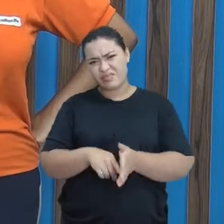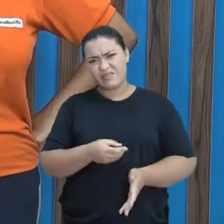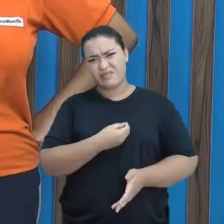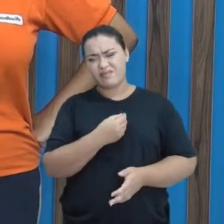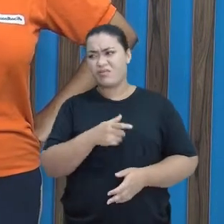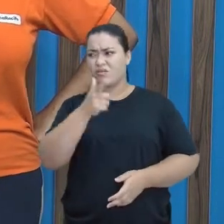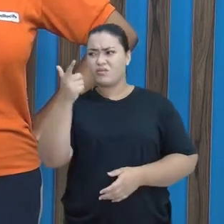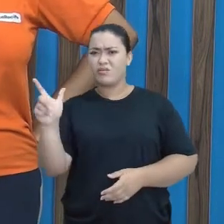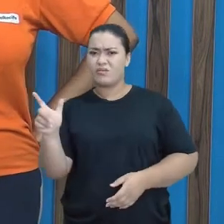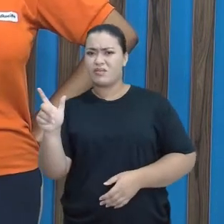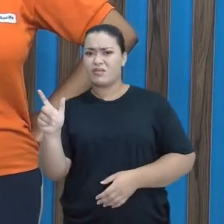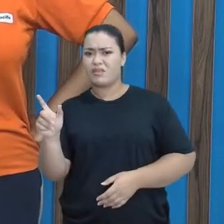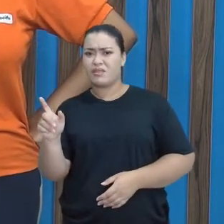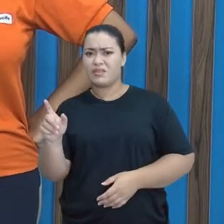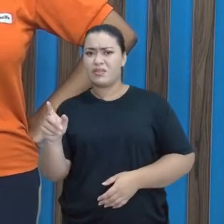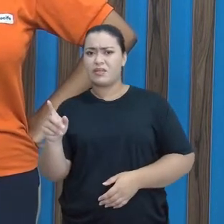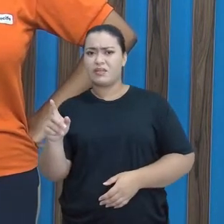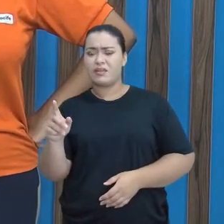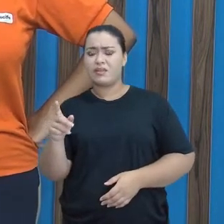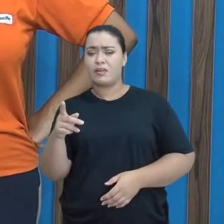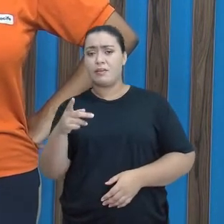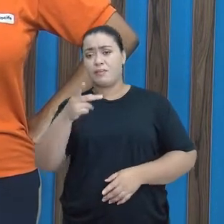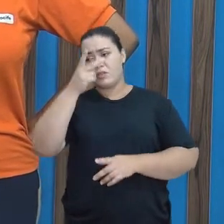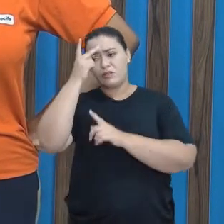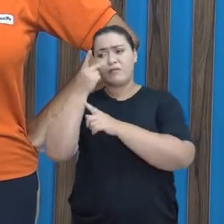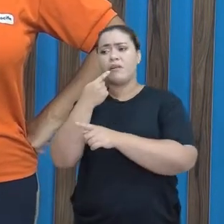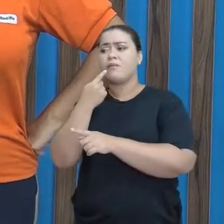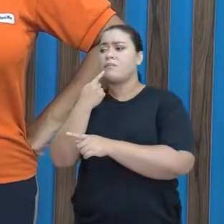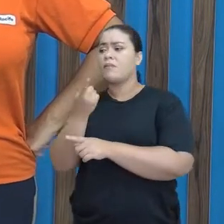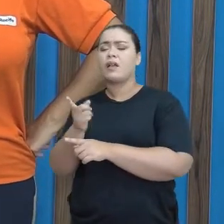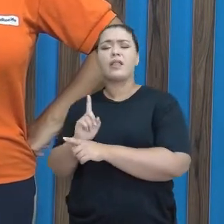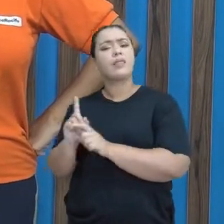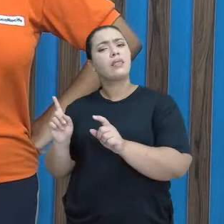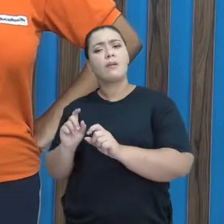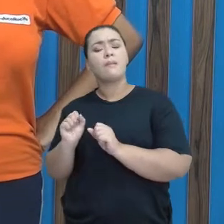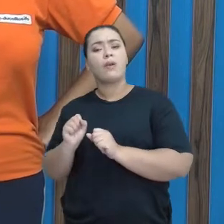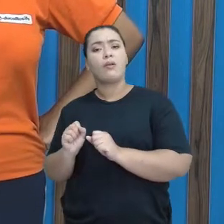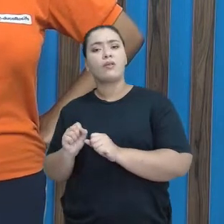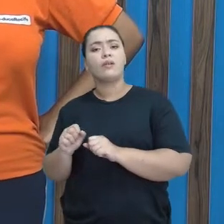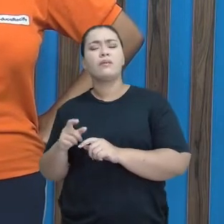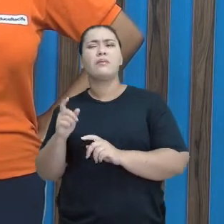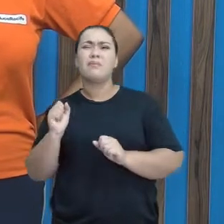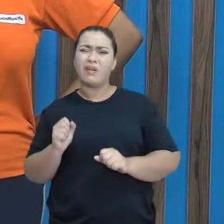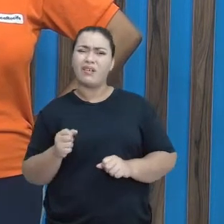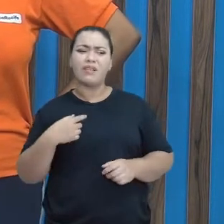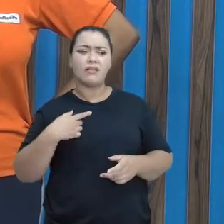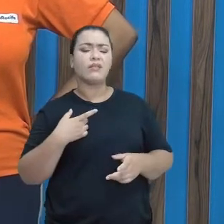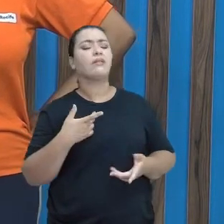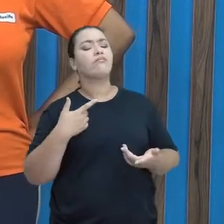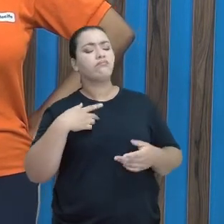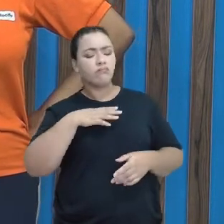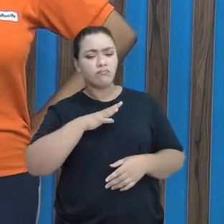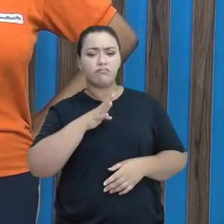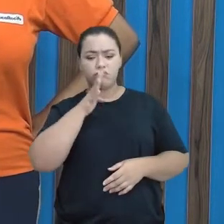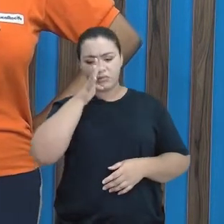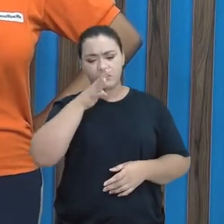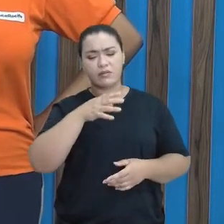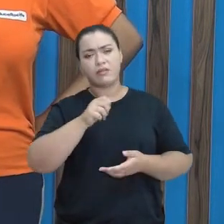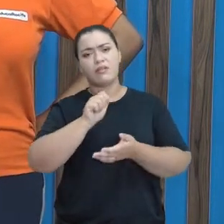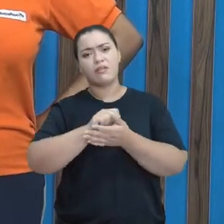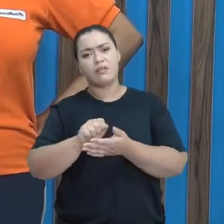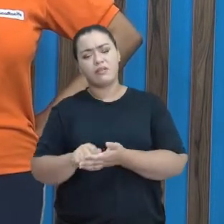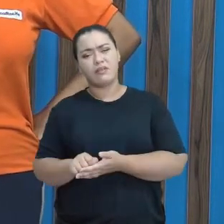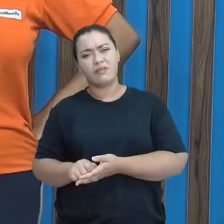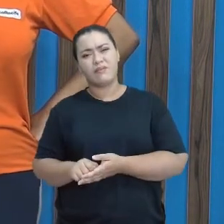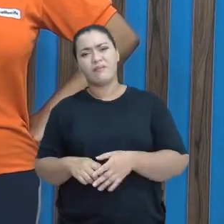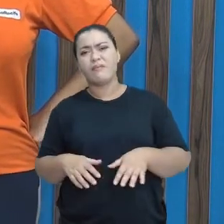outras sem autorização? Será que é válido? Porque às vezes a autorização da biografia ela não vem por vários